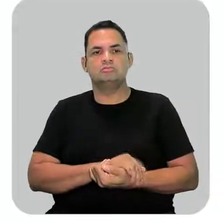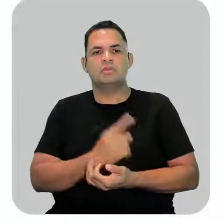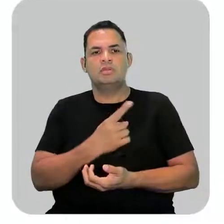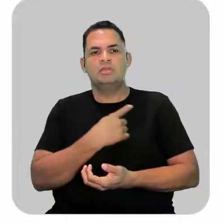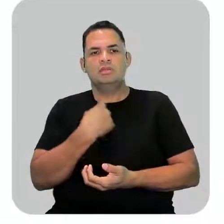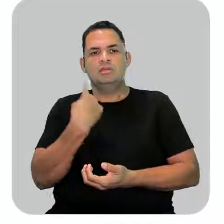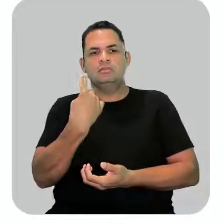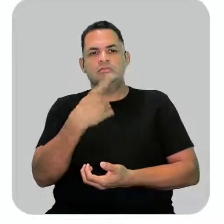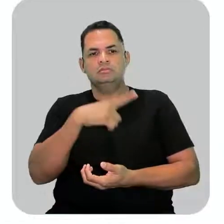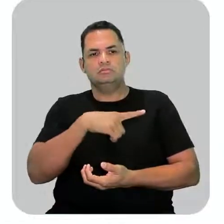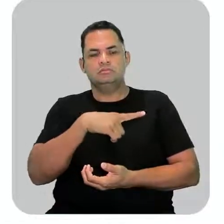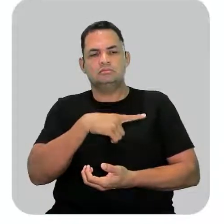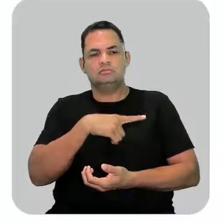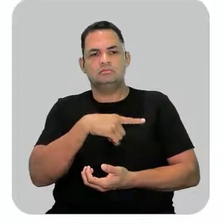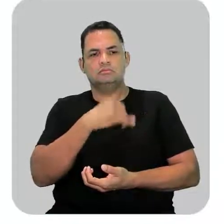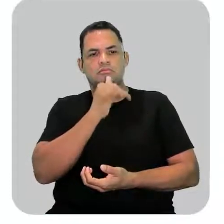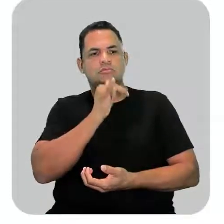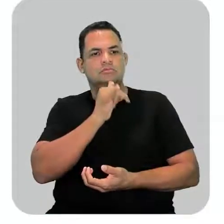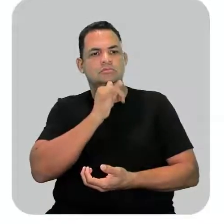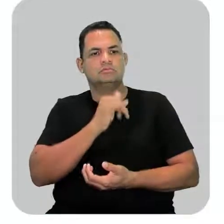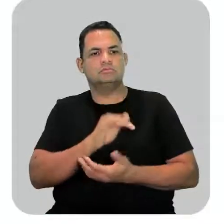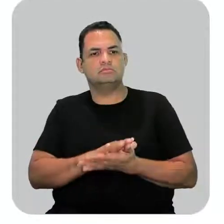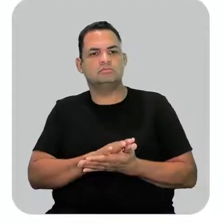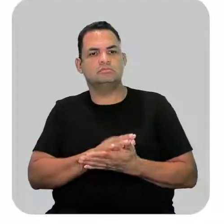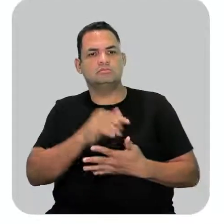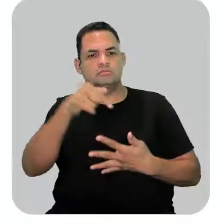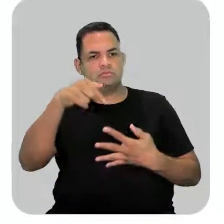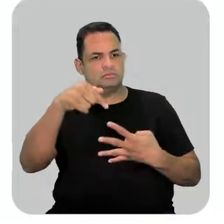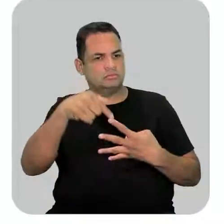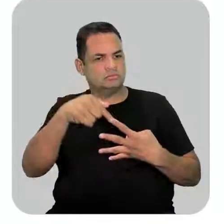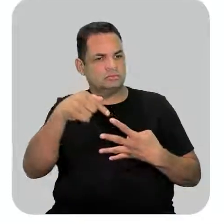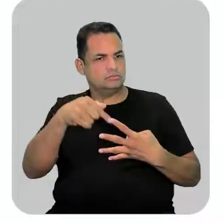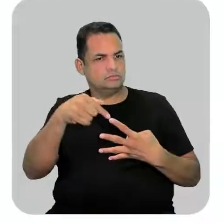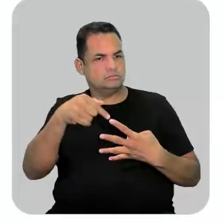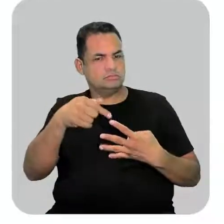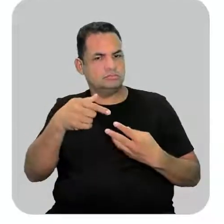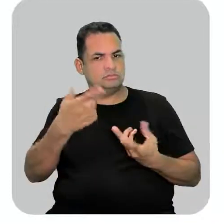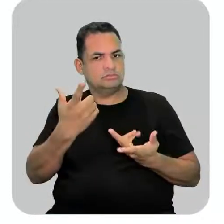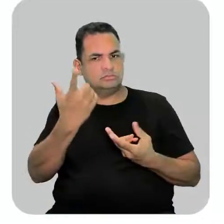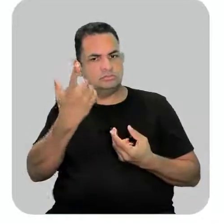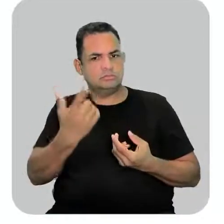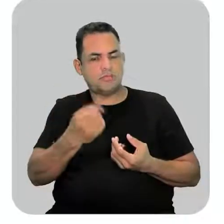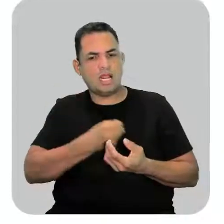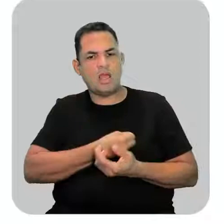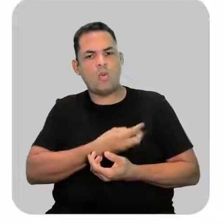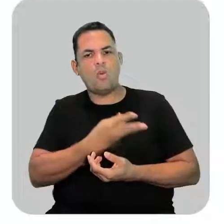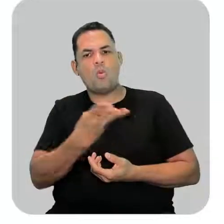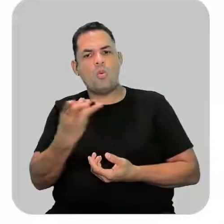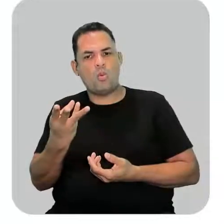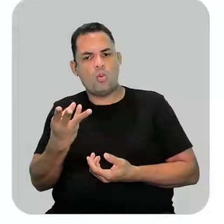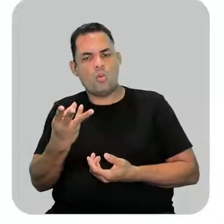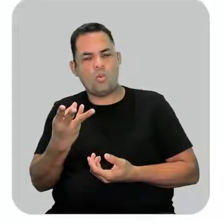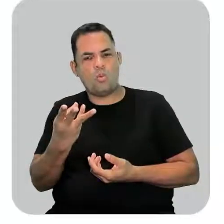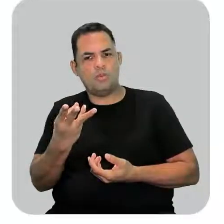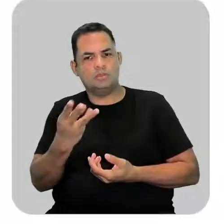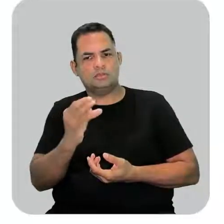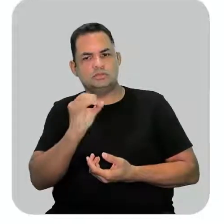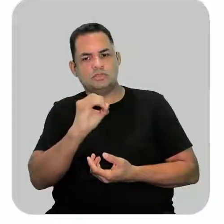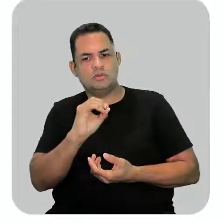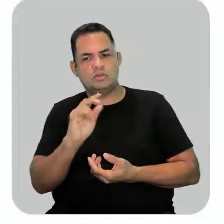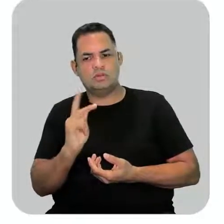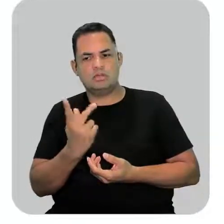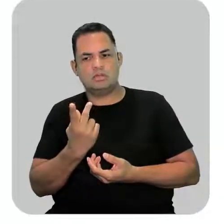temos exemplos de classificação de álcool pela quantidade de